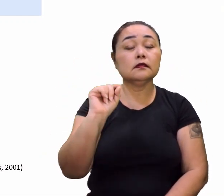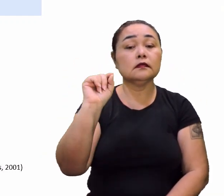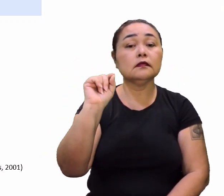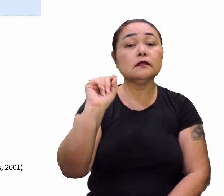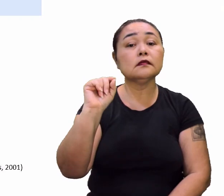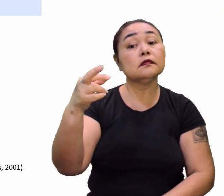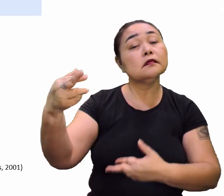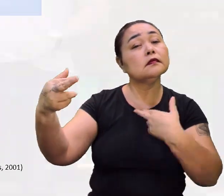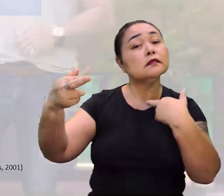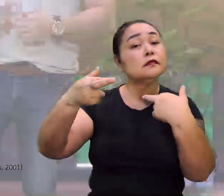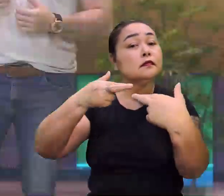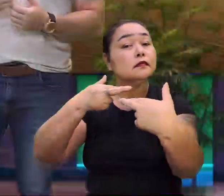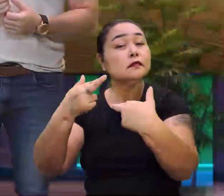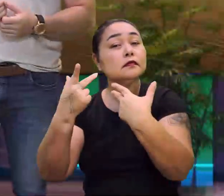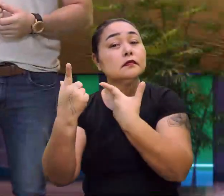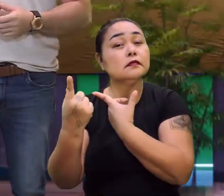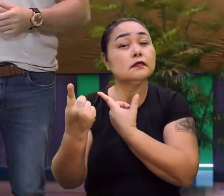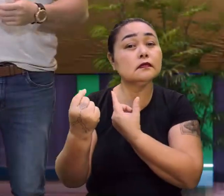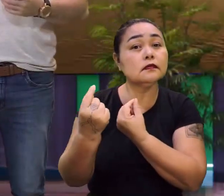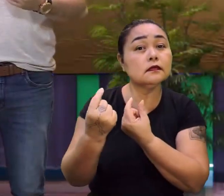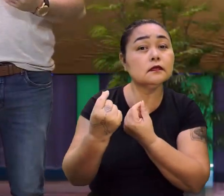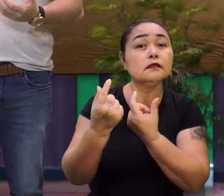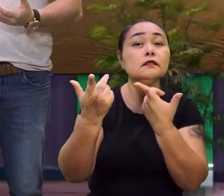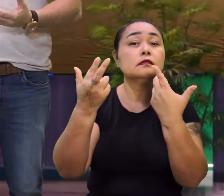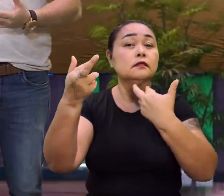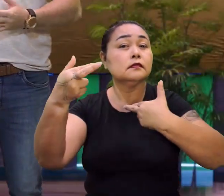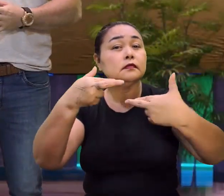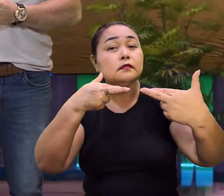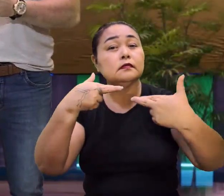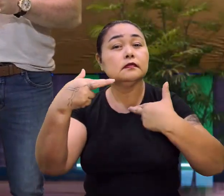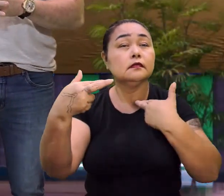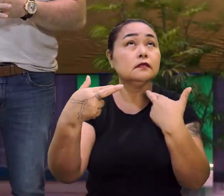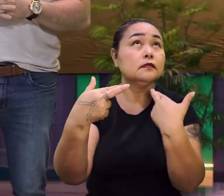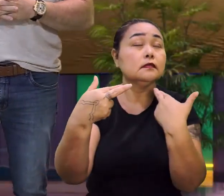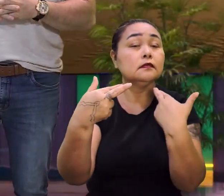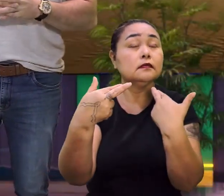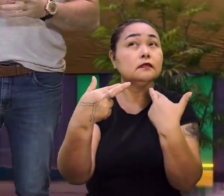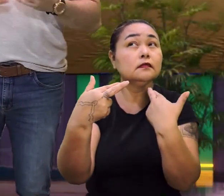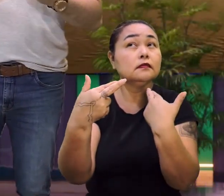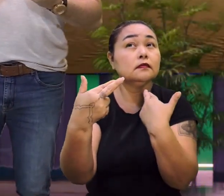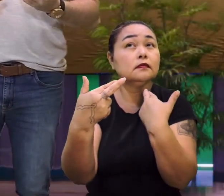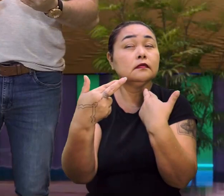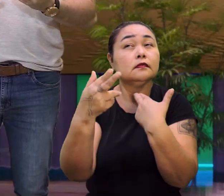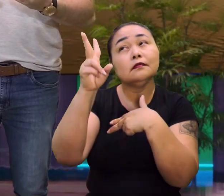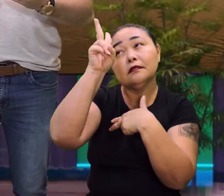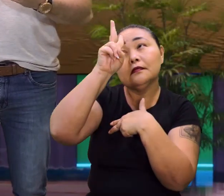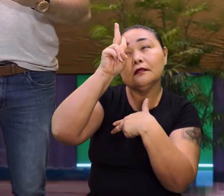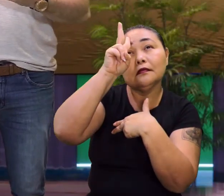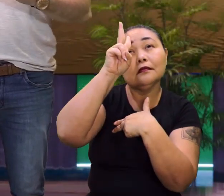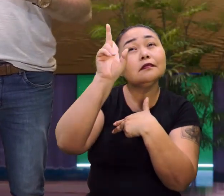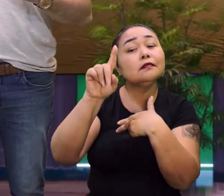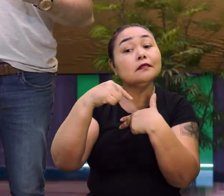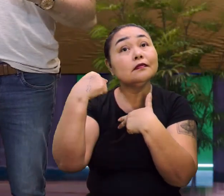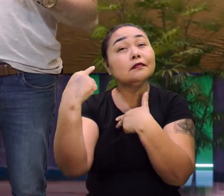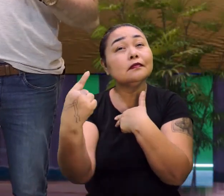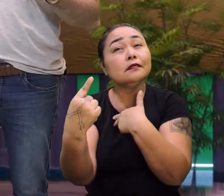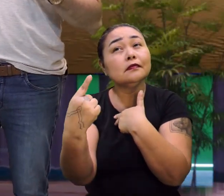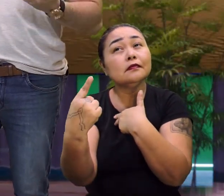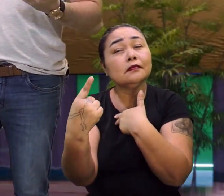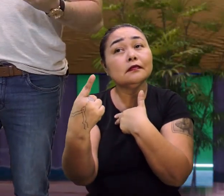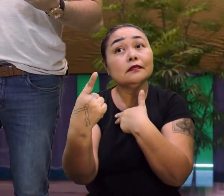as relações econômicas, as relações, vamos colocar, históricas, elas acabam